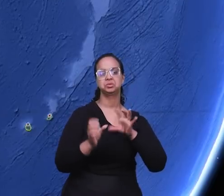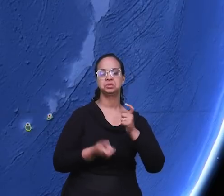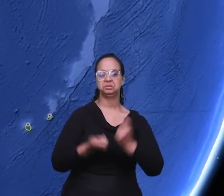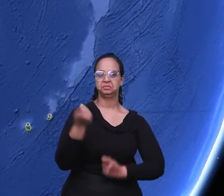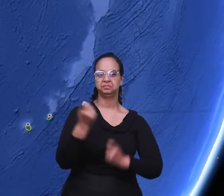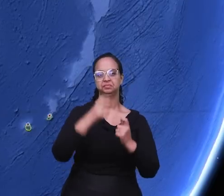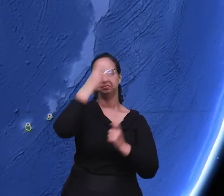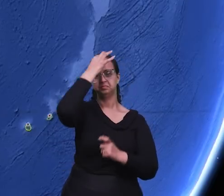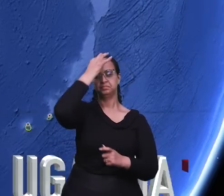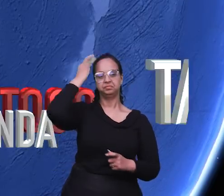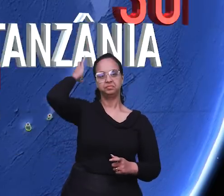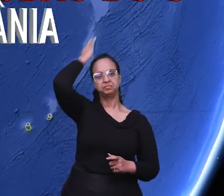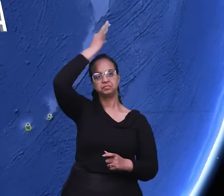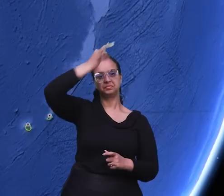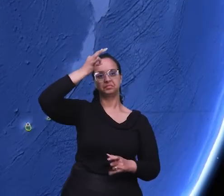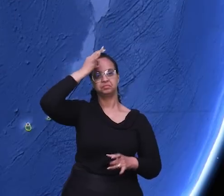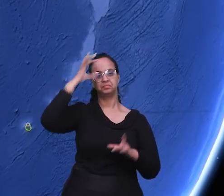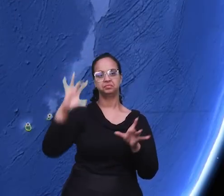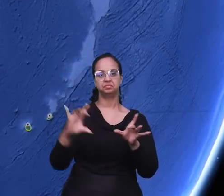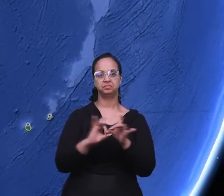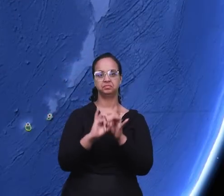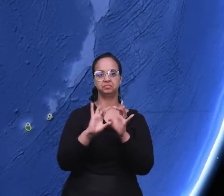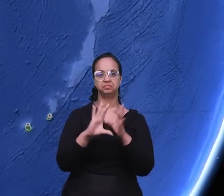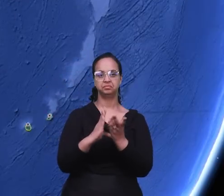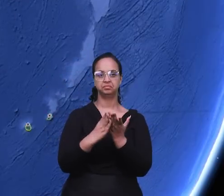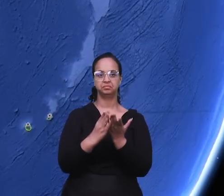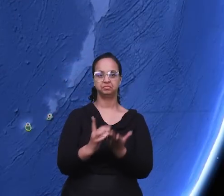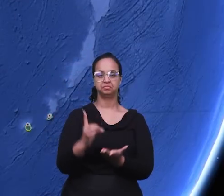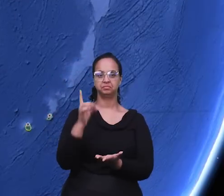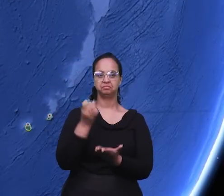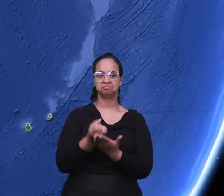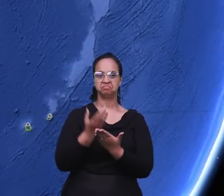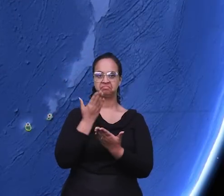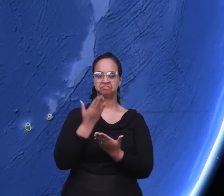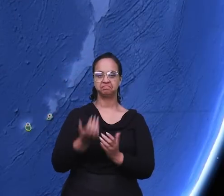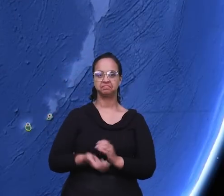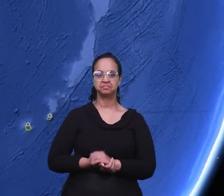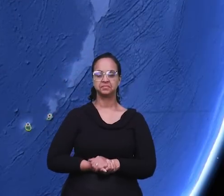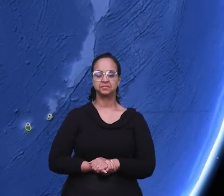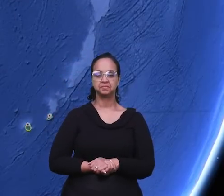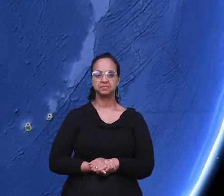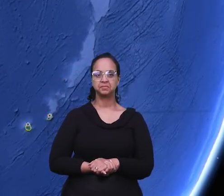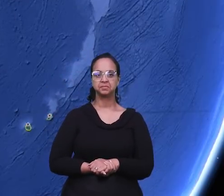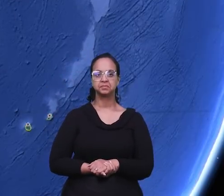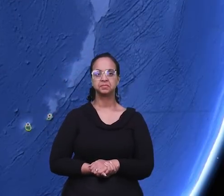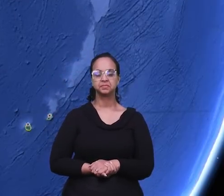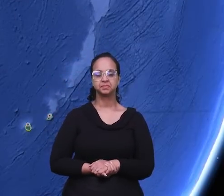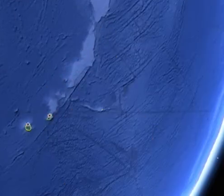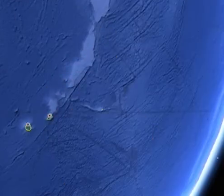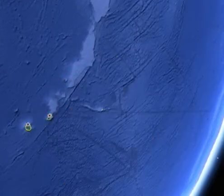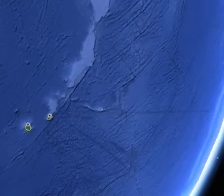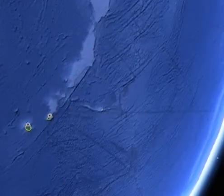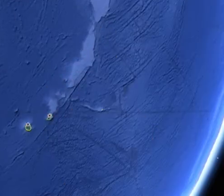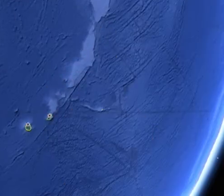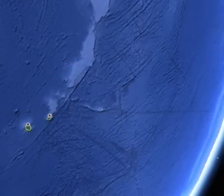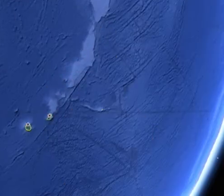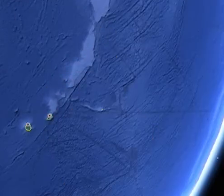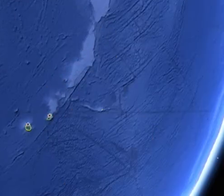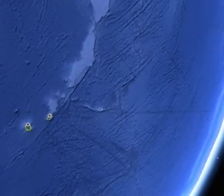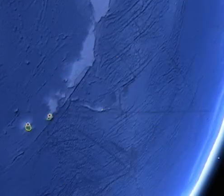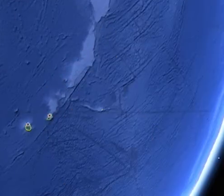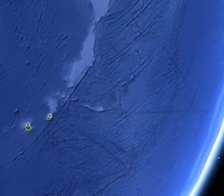pela direção do Espírito Santo de Deus e unidas pela Palavra Viva.